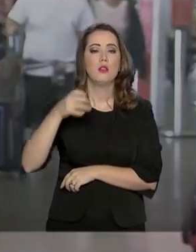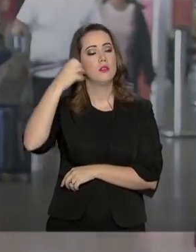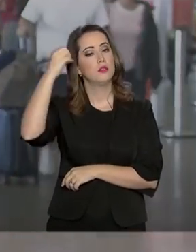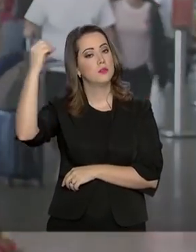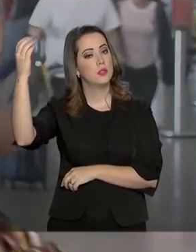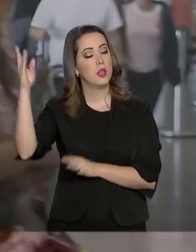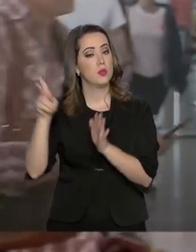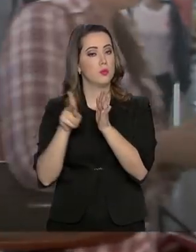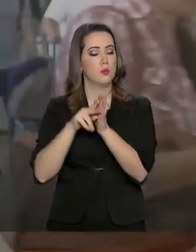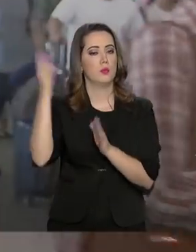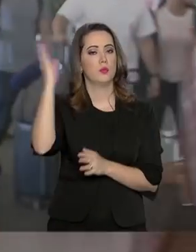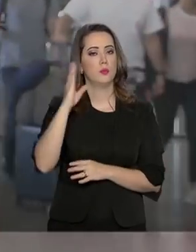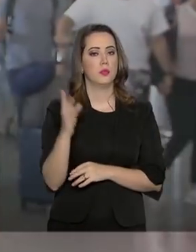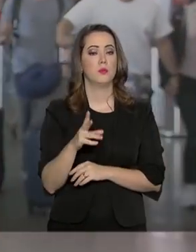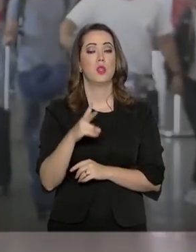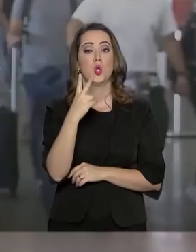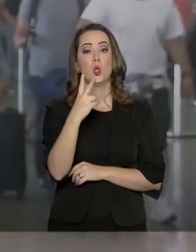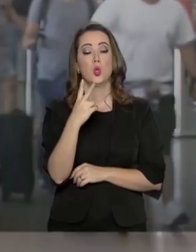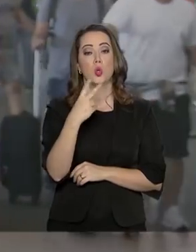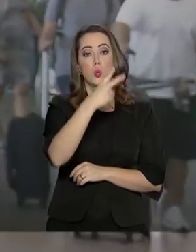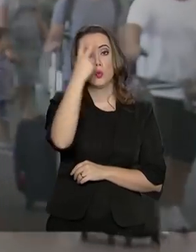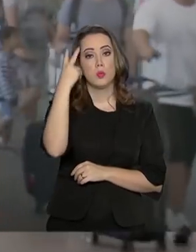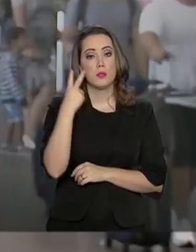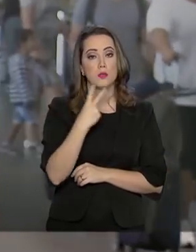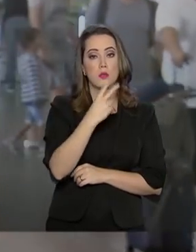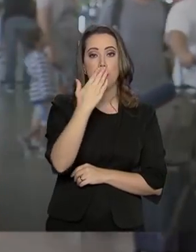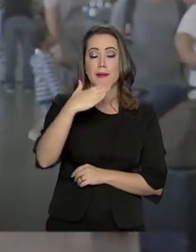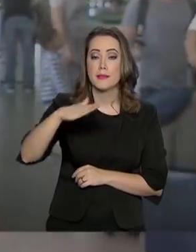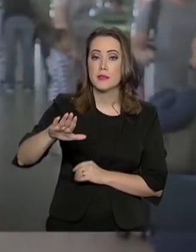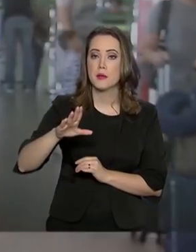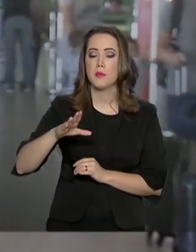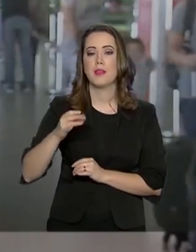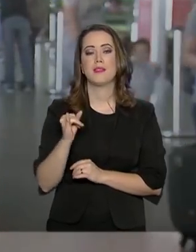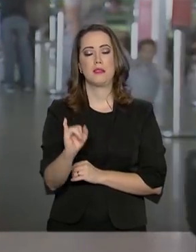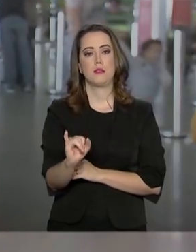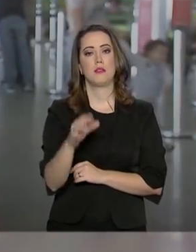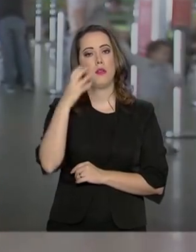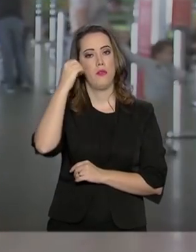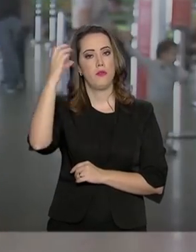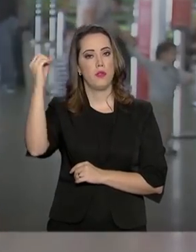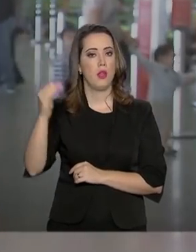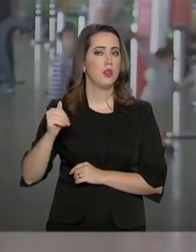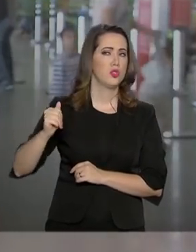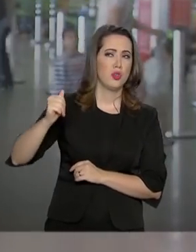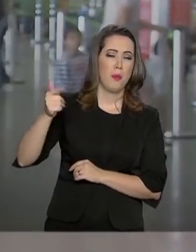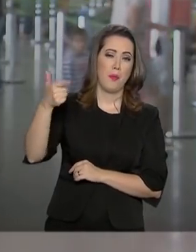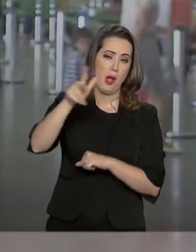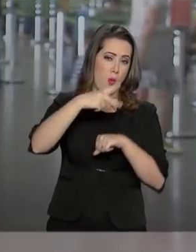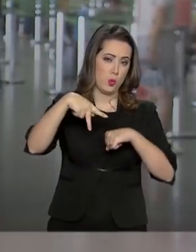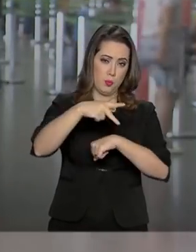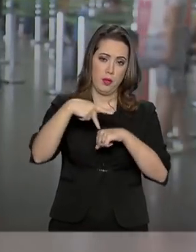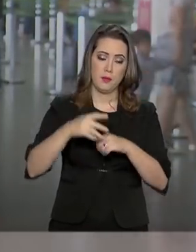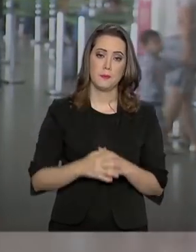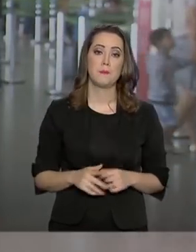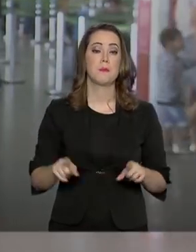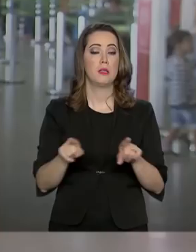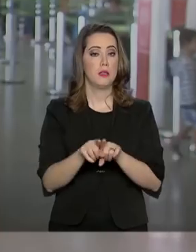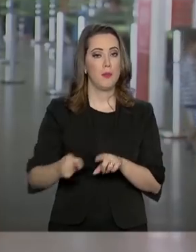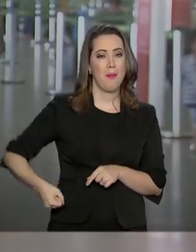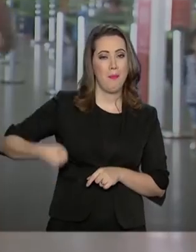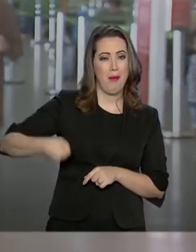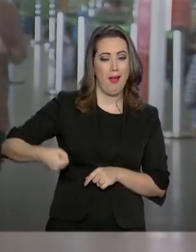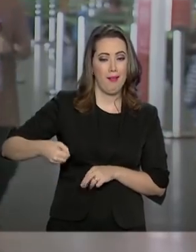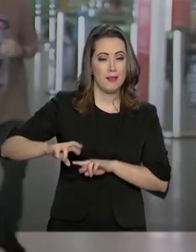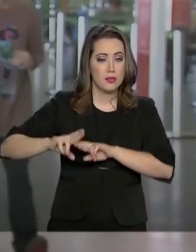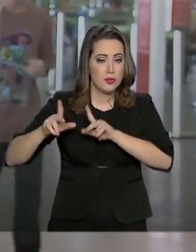voos nacionais, e com 2 horas e meia de antecedência para os voos internacionais. E também que bagagens fora do